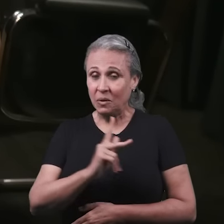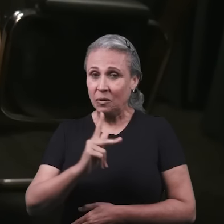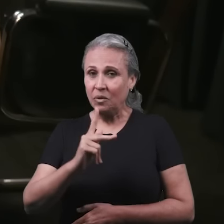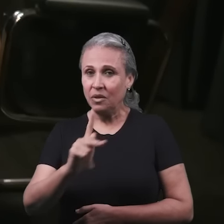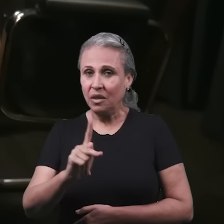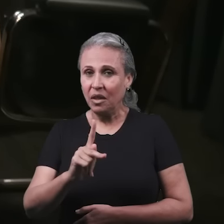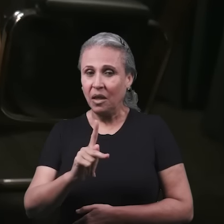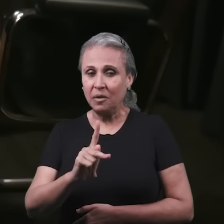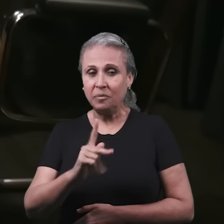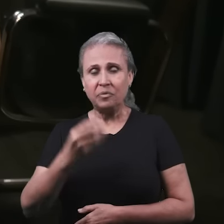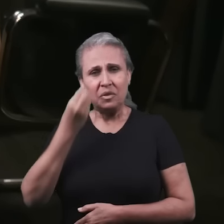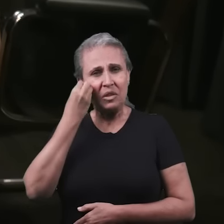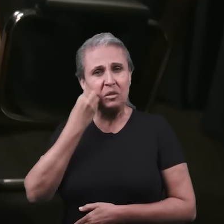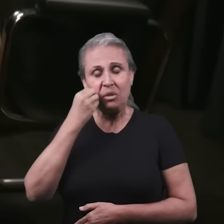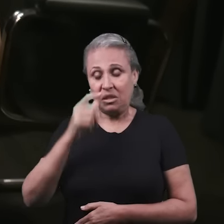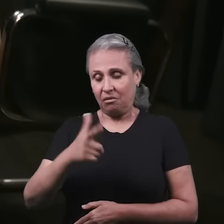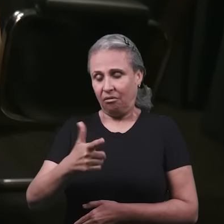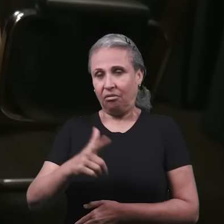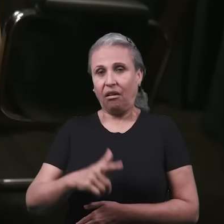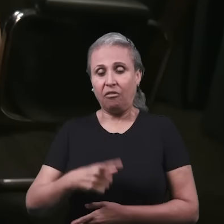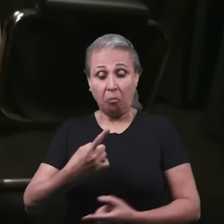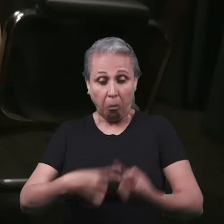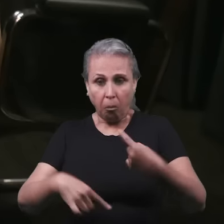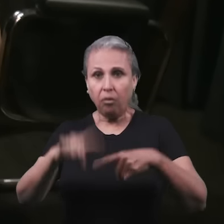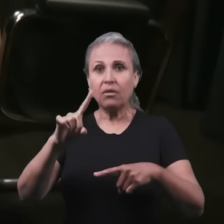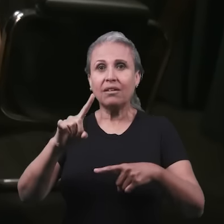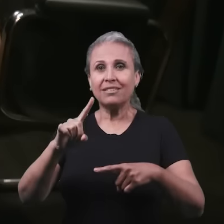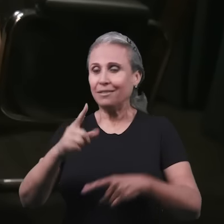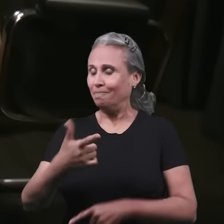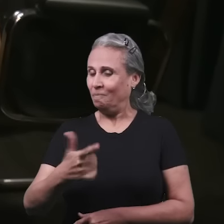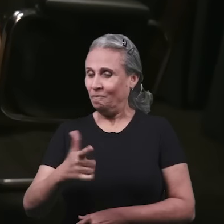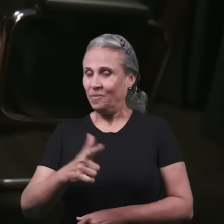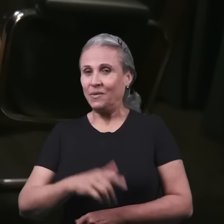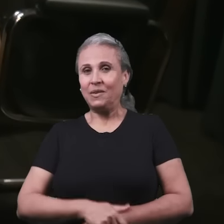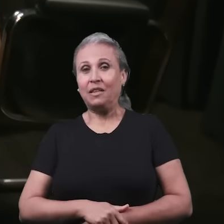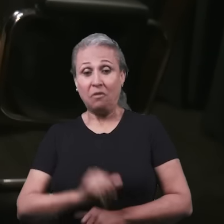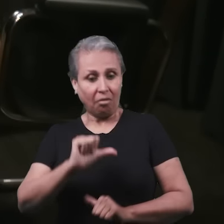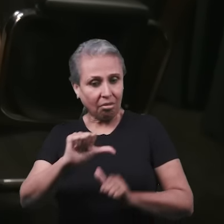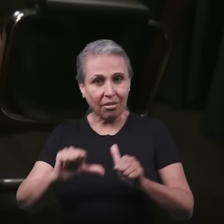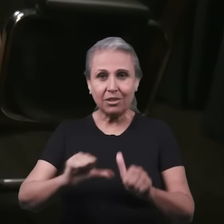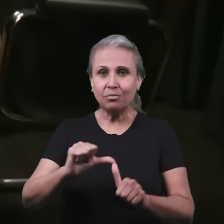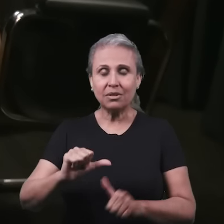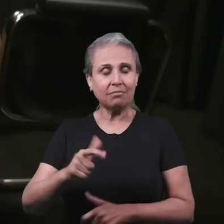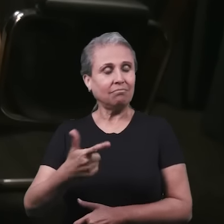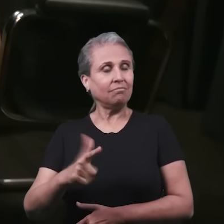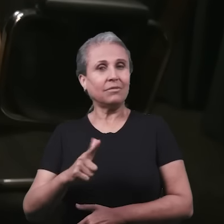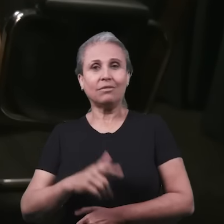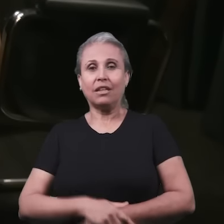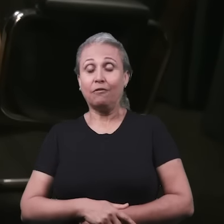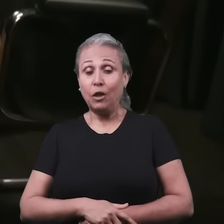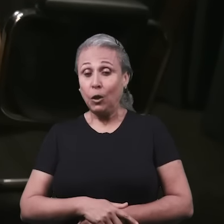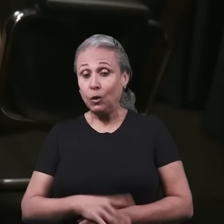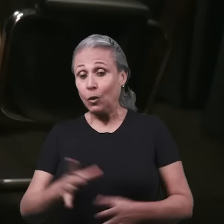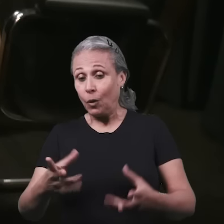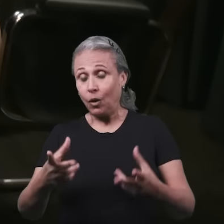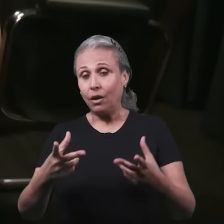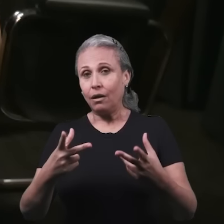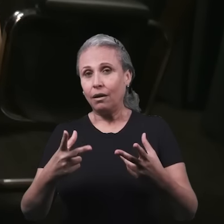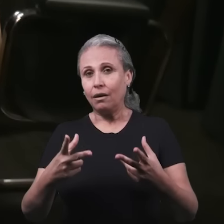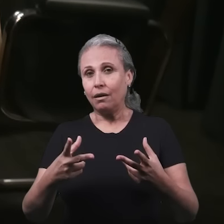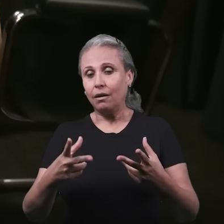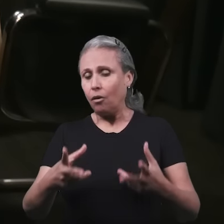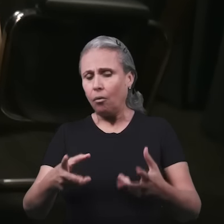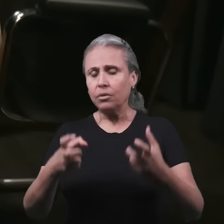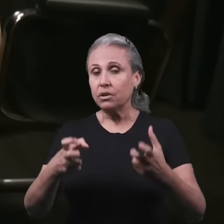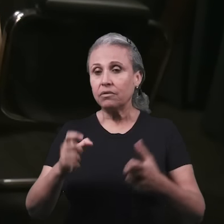pudesse dizer assim que houve uma mudança, houve uma transformação, né? E nós vamos observar, por exemplo, que lá na